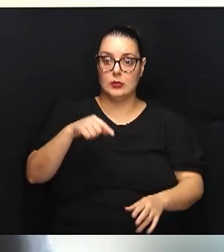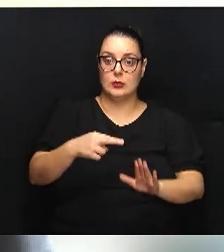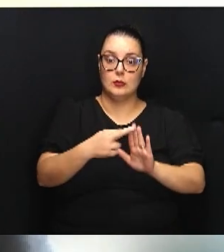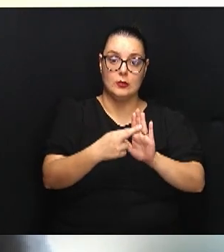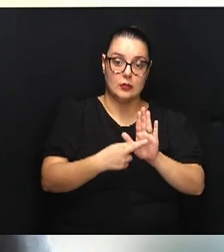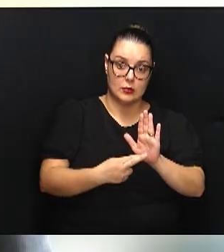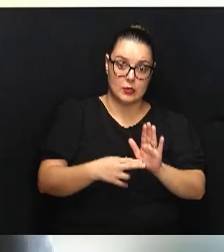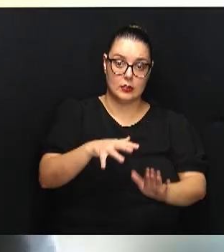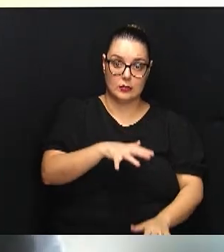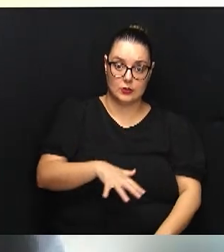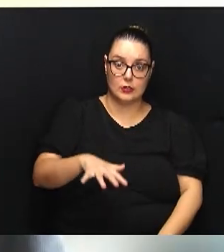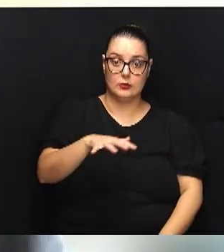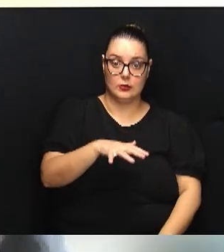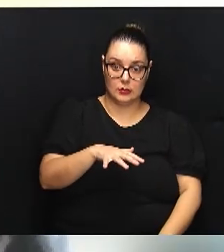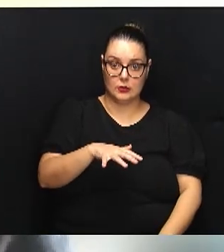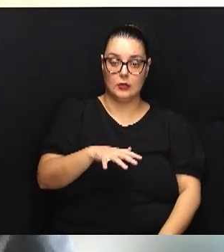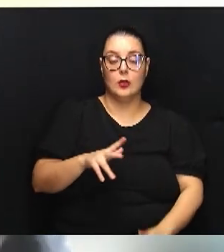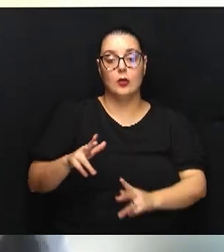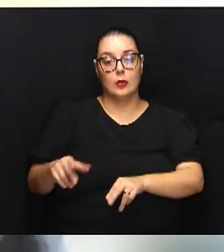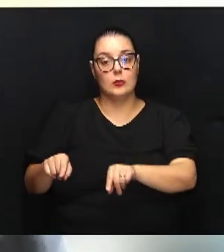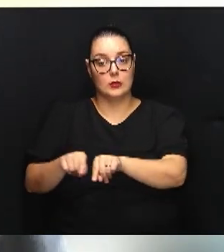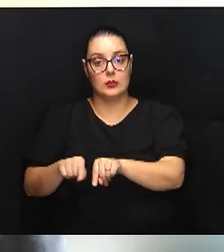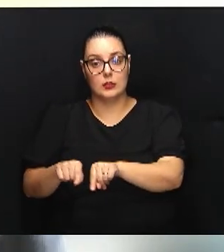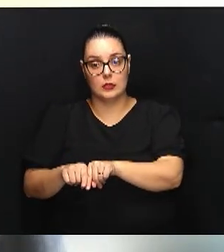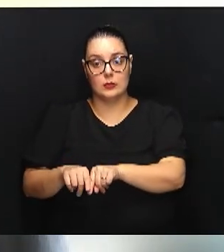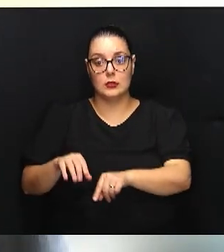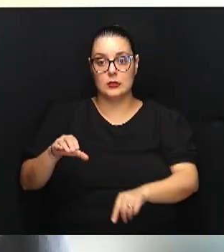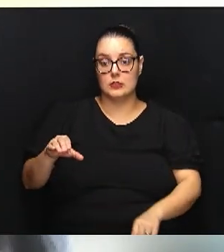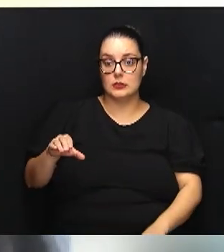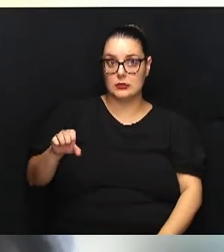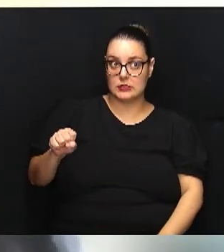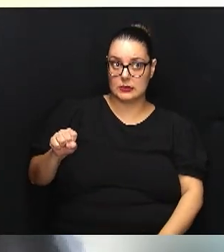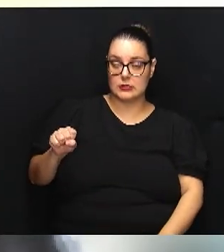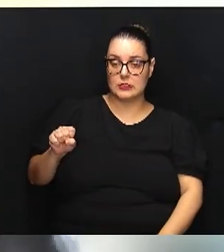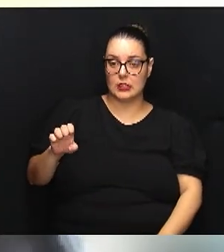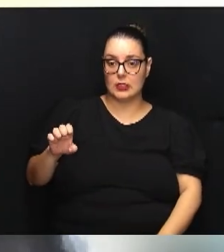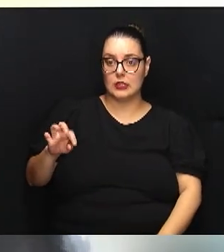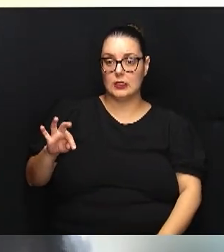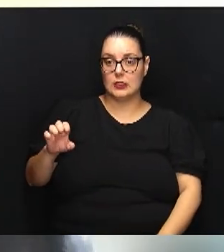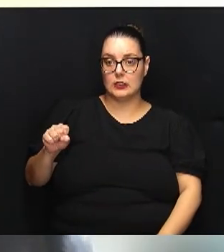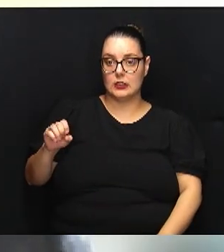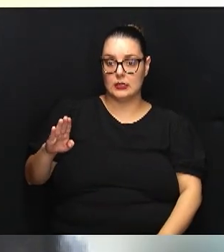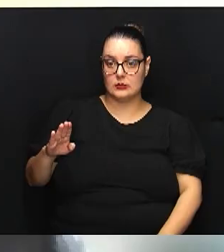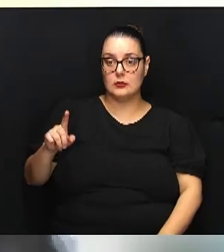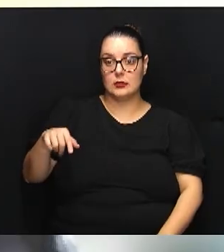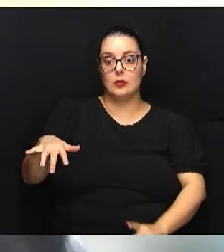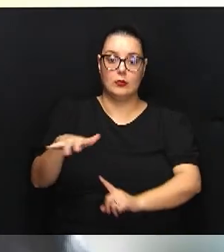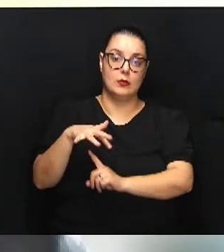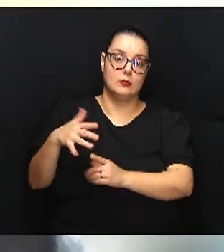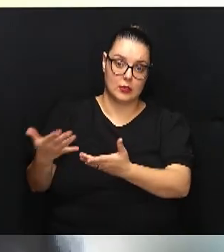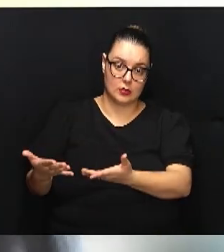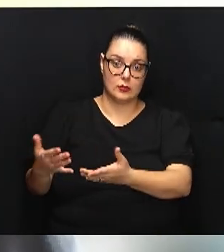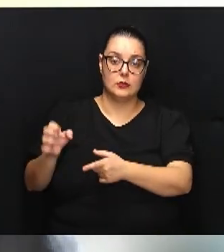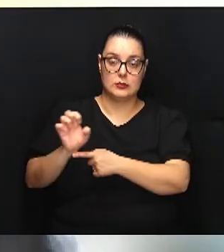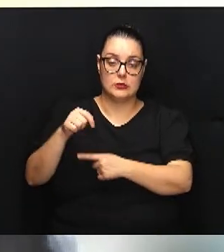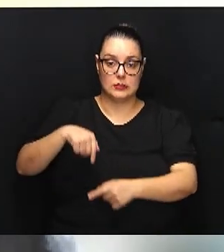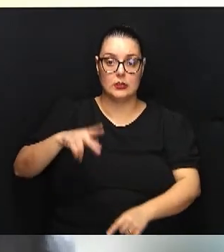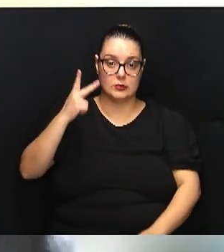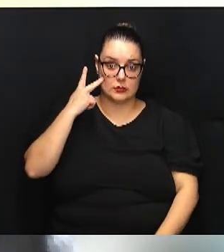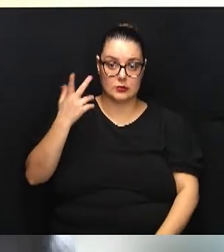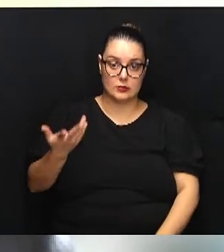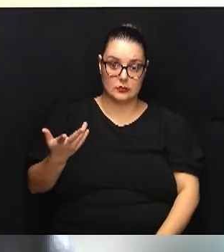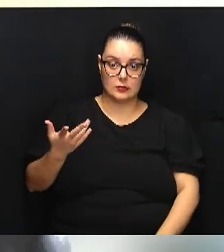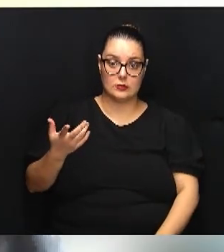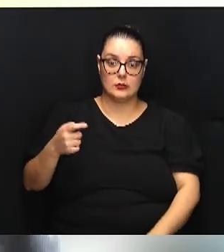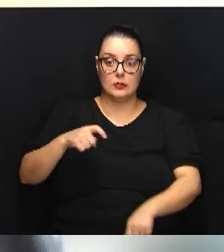transporte rodoviário, que é o regulador da área, né, como também, por exemplo, pela CETESB, que é o órgão ambiental